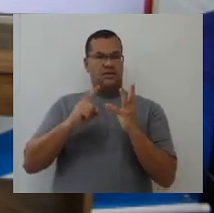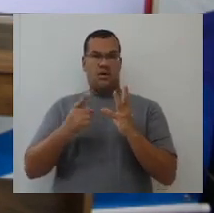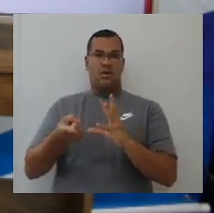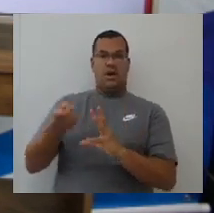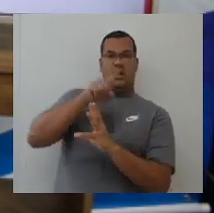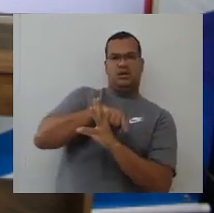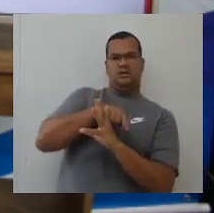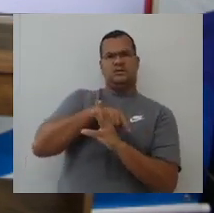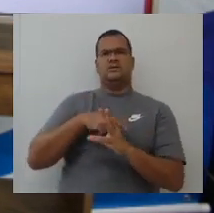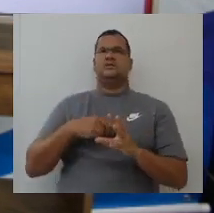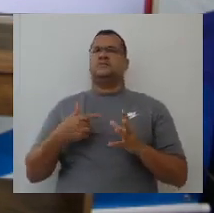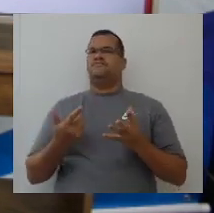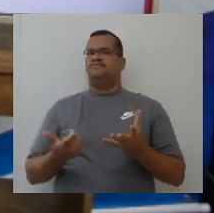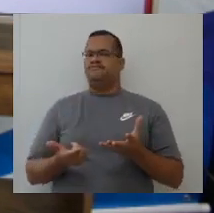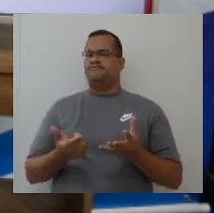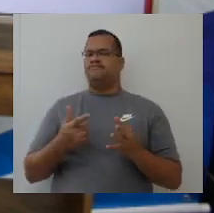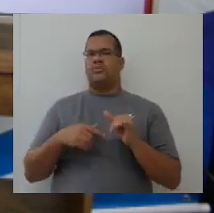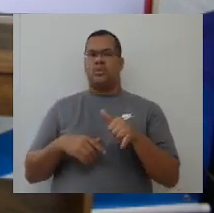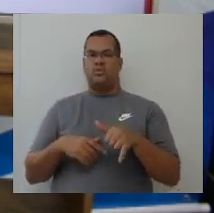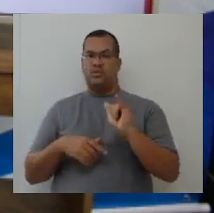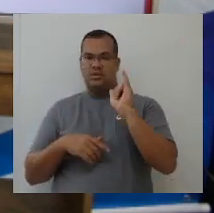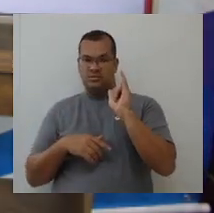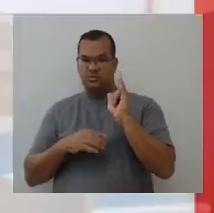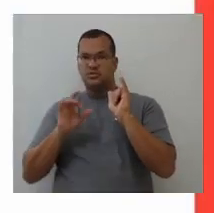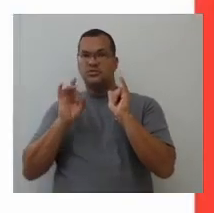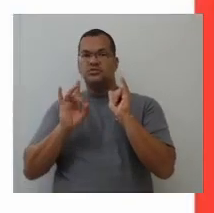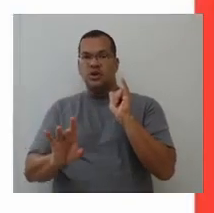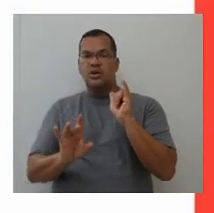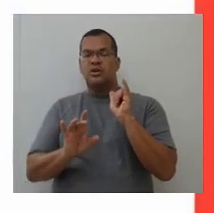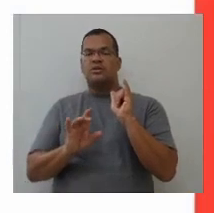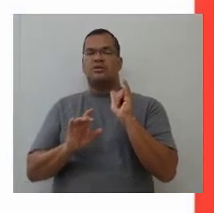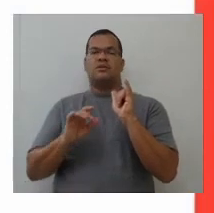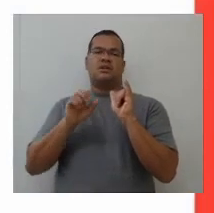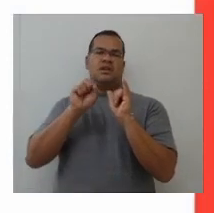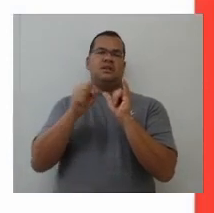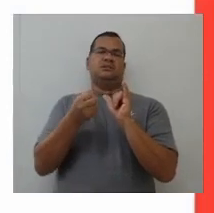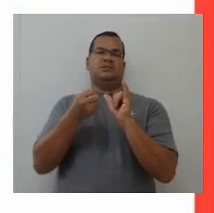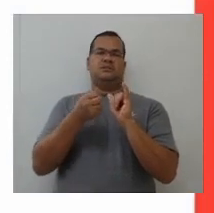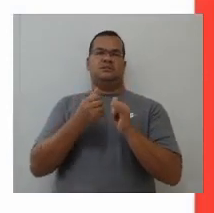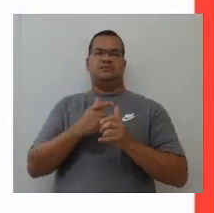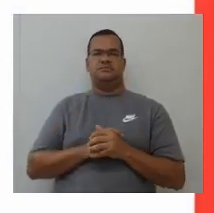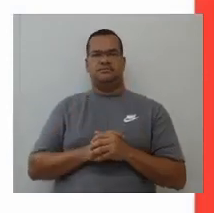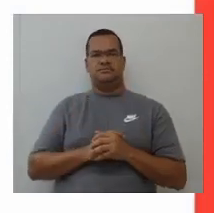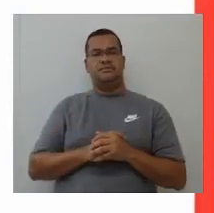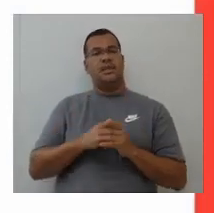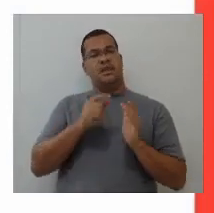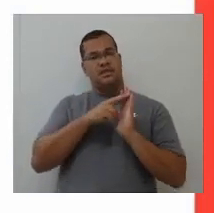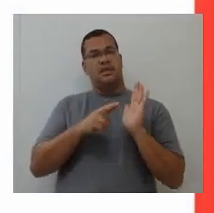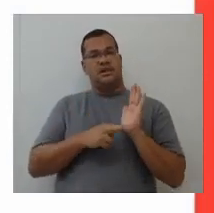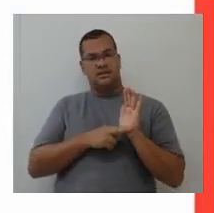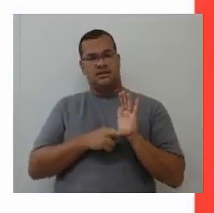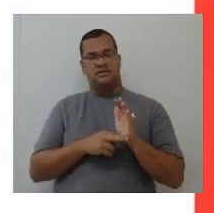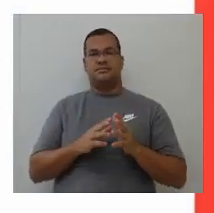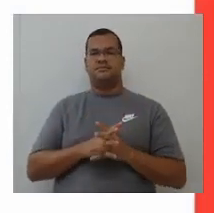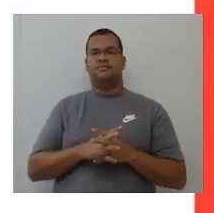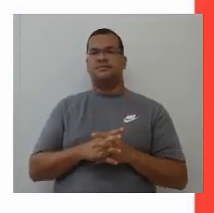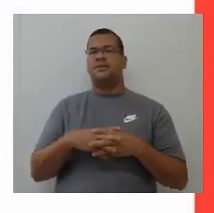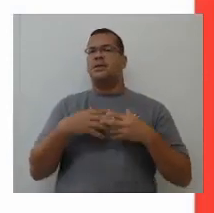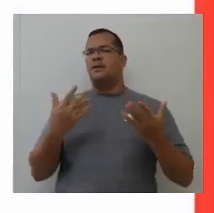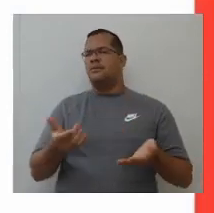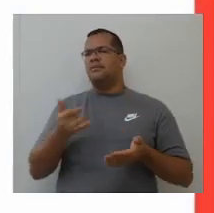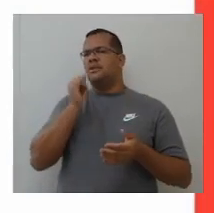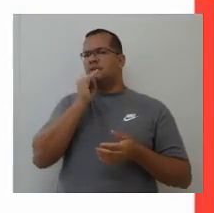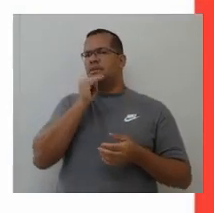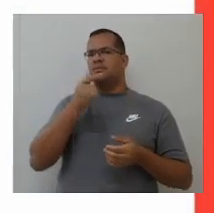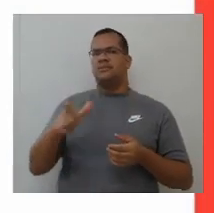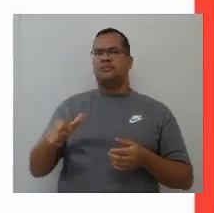Nesse caso, o Y ele vai permanecer e você vai colocar somente a letra S, ou seja, cai na regra geral. Tá certo? Qual um exemplo, Rafael? Vamos